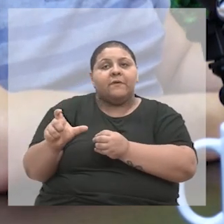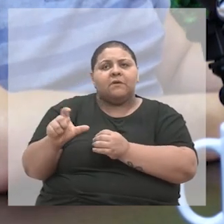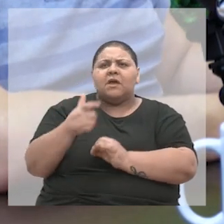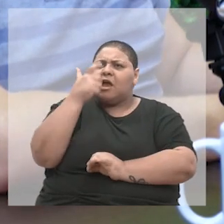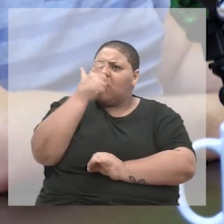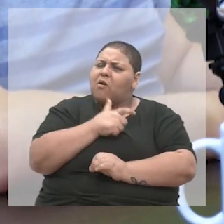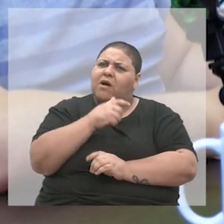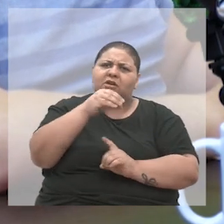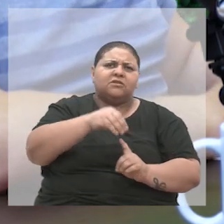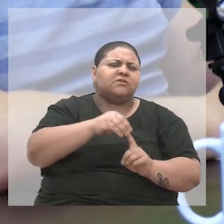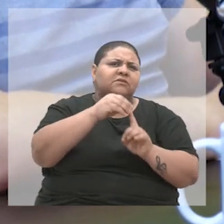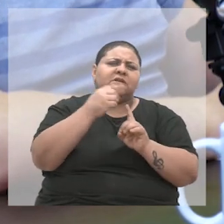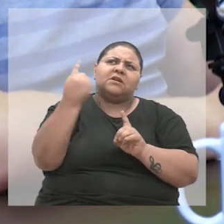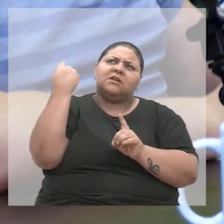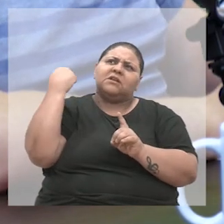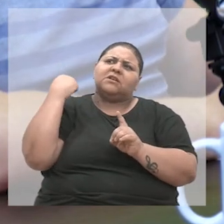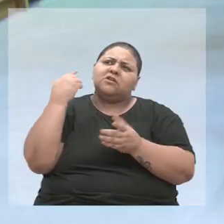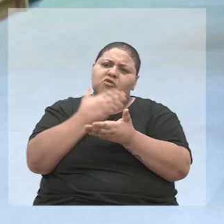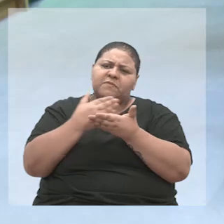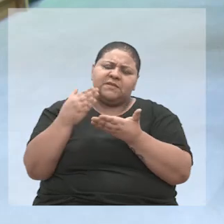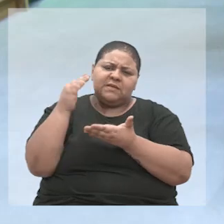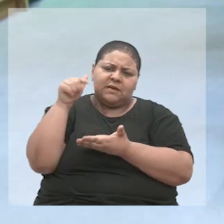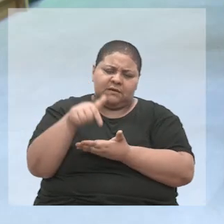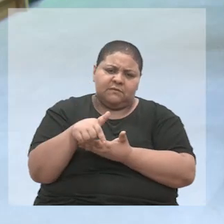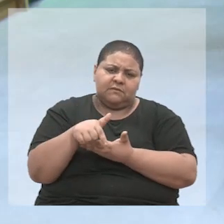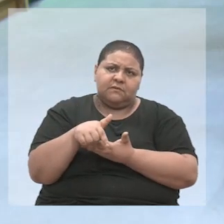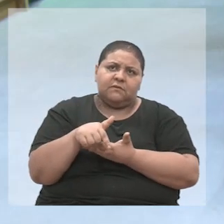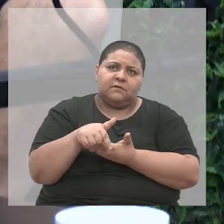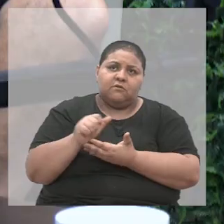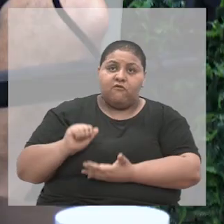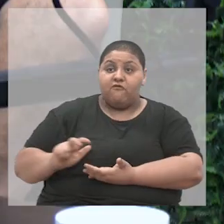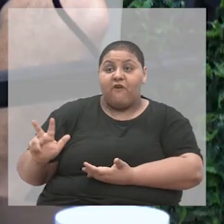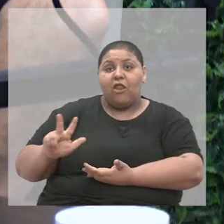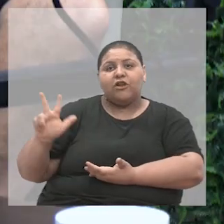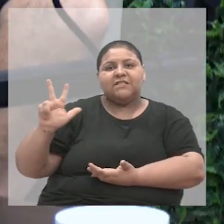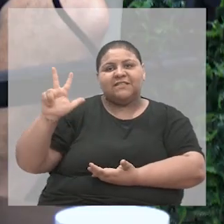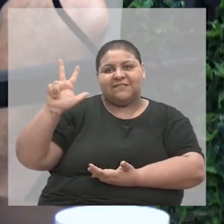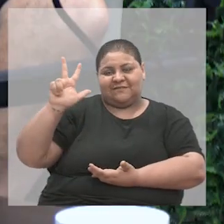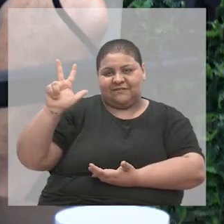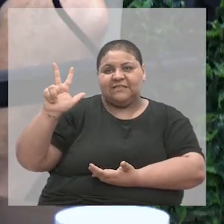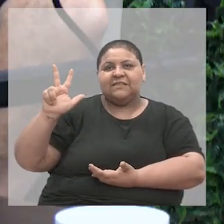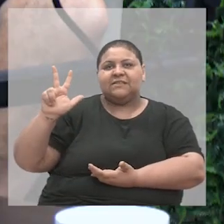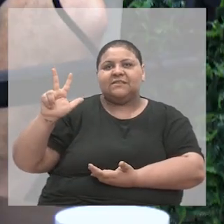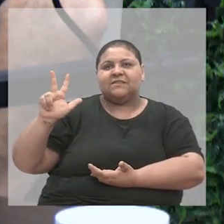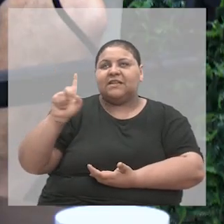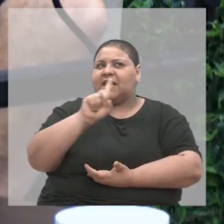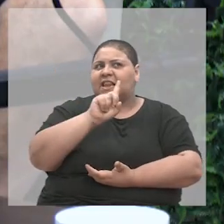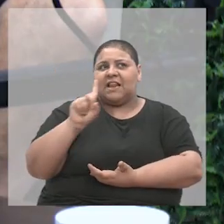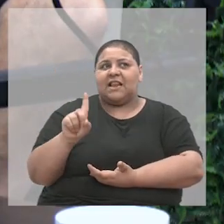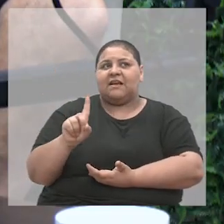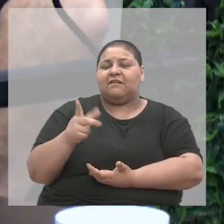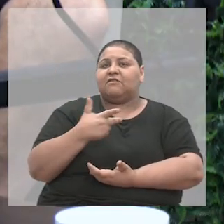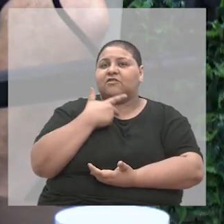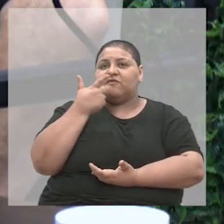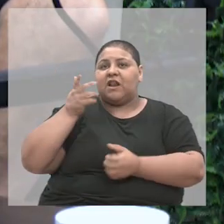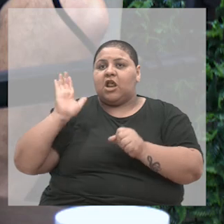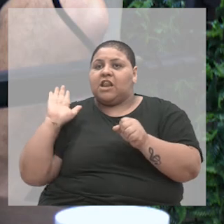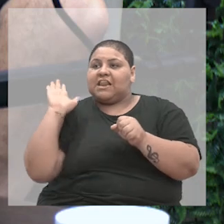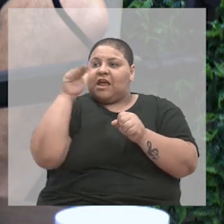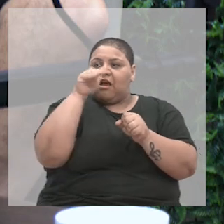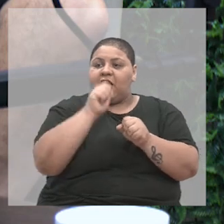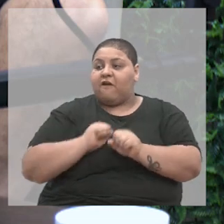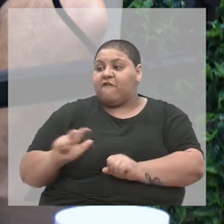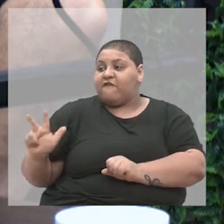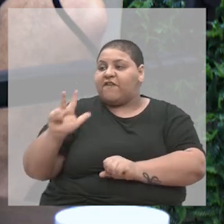principal lição, acho que eu tomei desde que eu vim pra cá foi questão de valorização, assim, não digo no handebol, mas